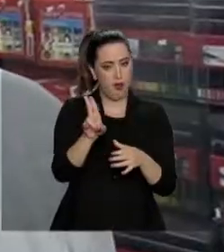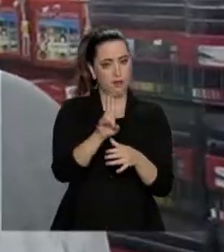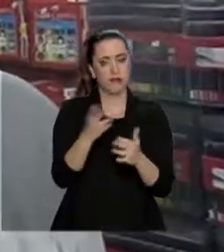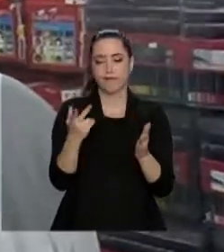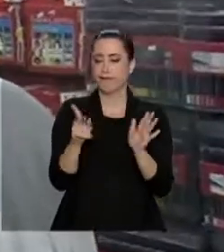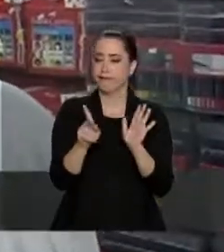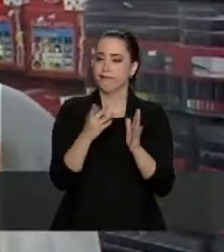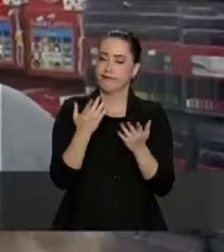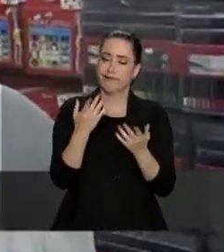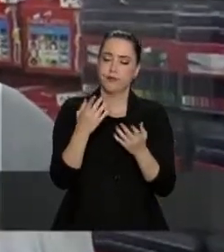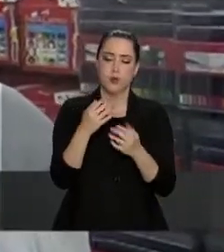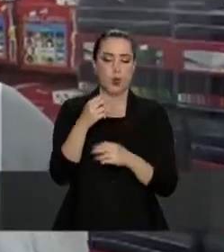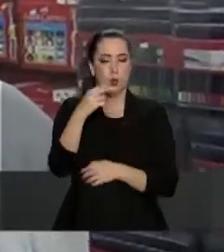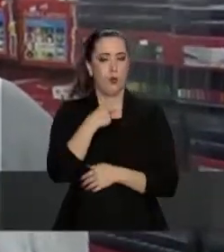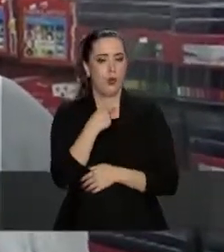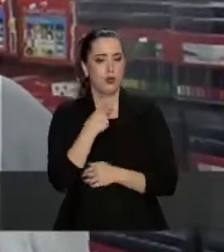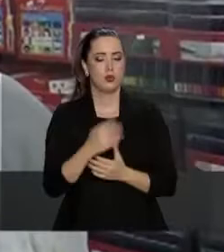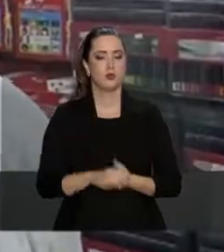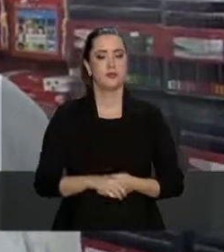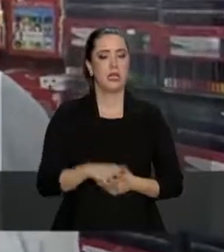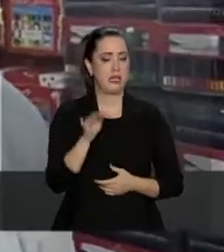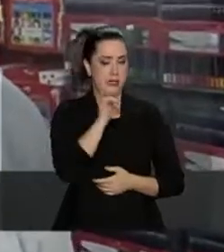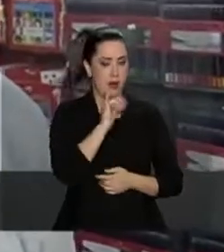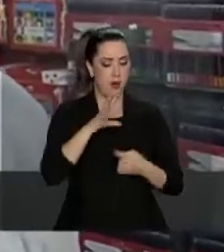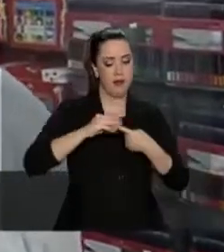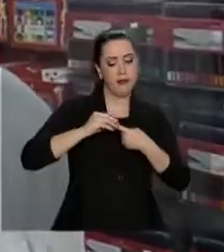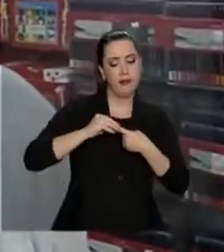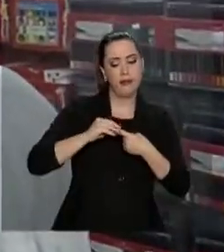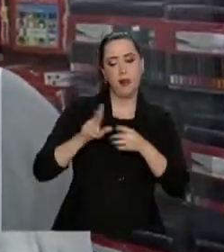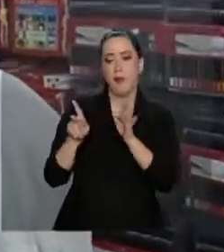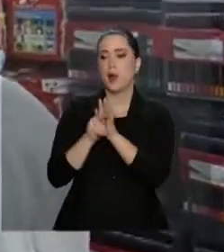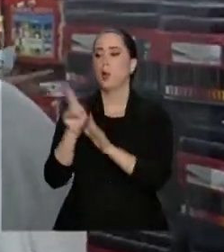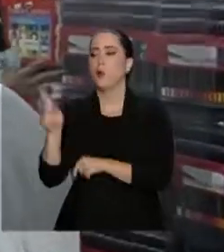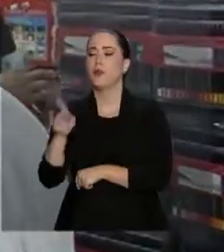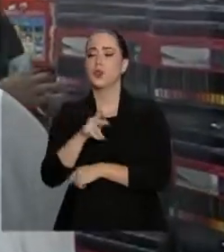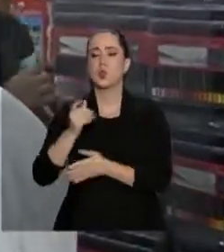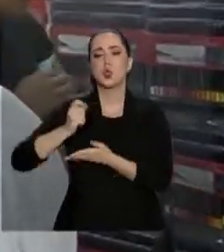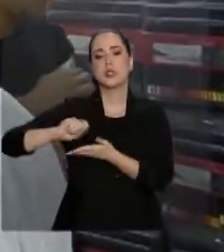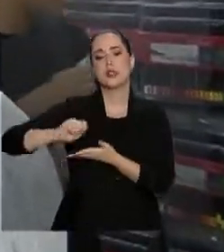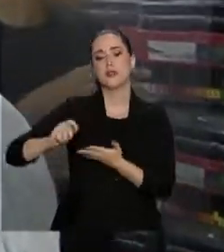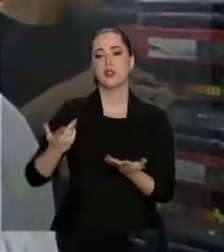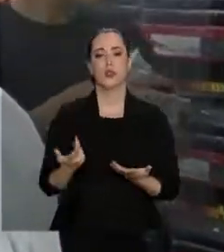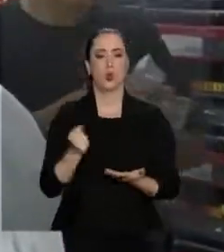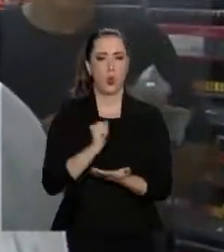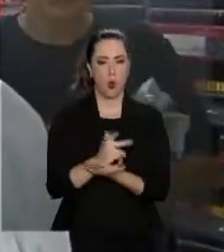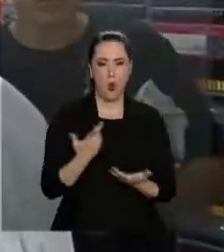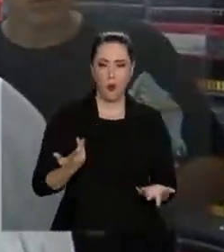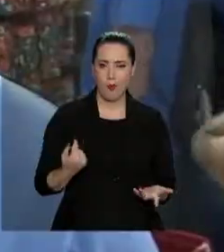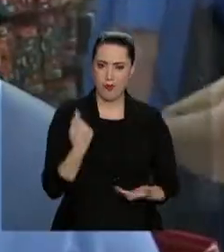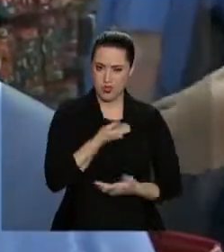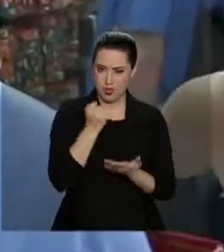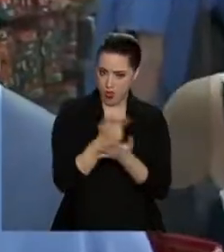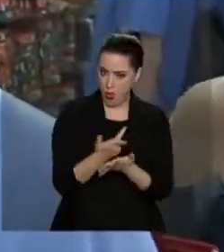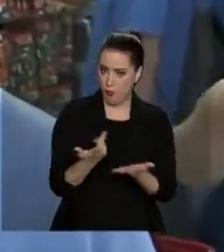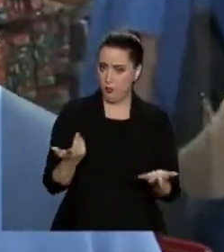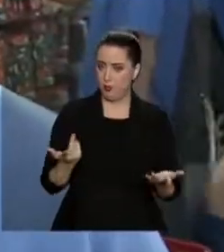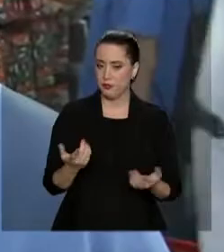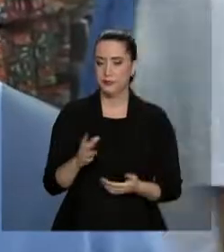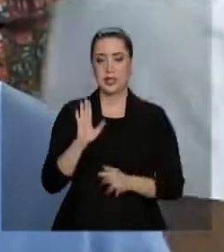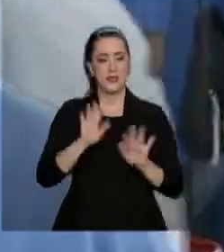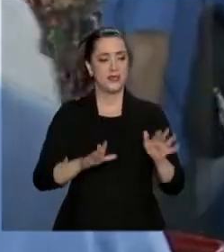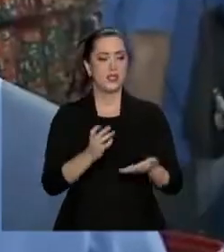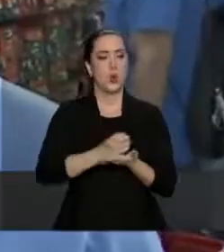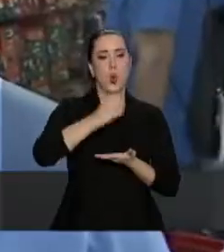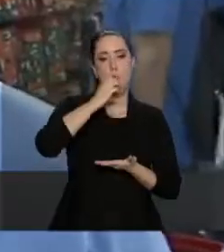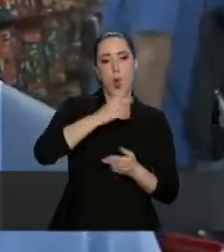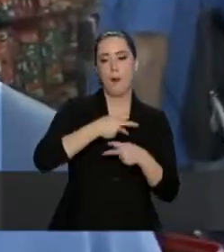a caneta, eles pedem caneta para eles escrever, para os professores escrever. Eles não compram a caneta, a gente tem que comprar a caneta para eles. Quantidade de copos,